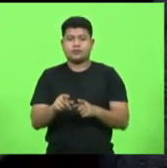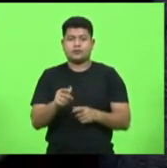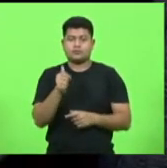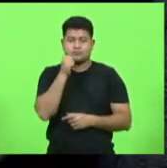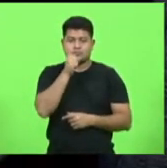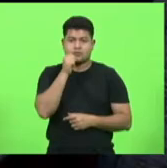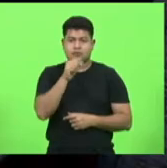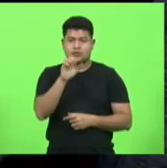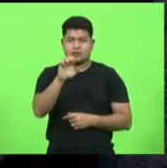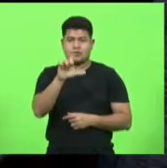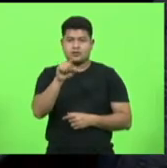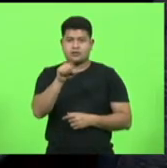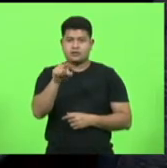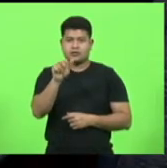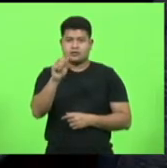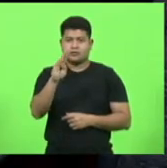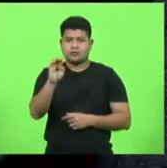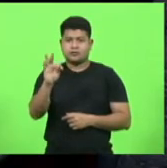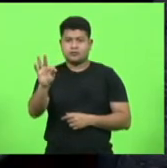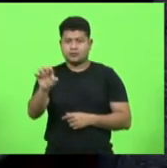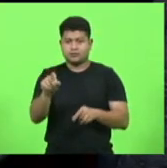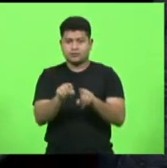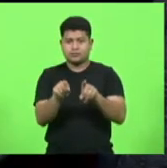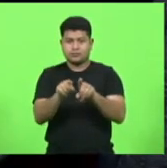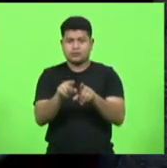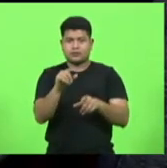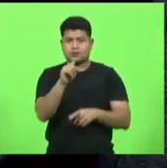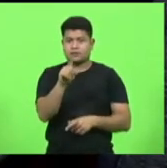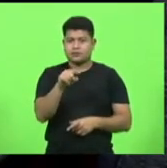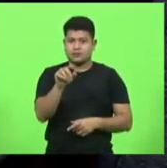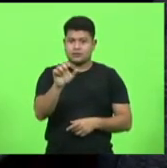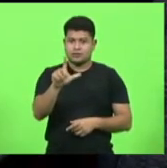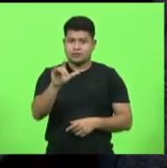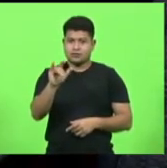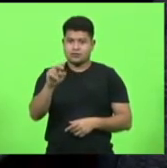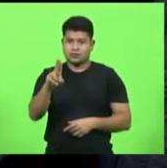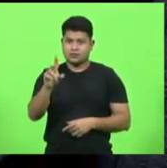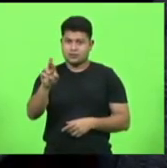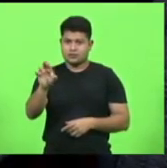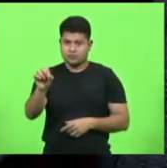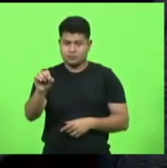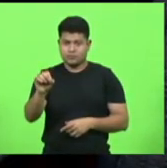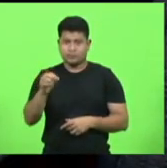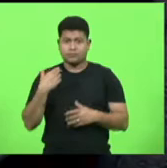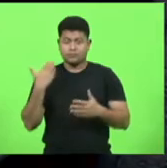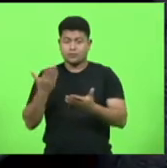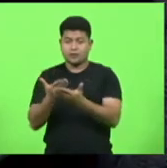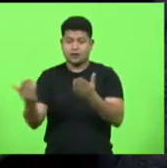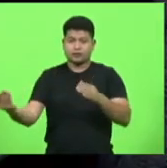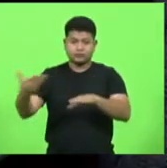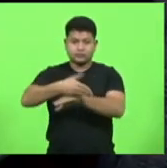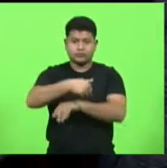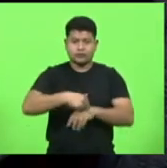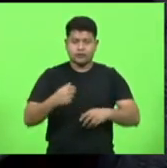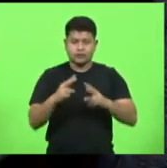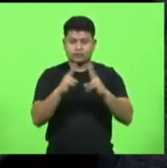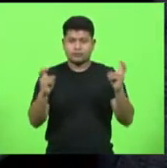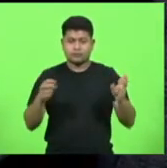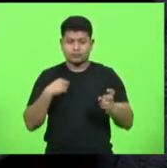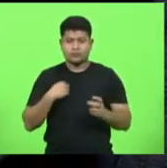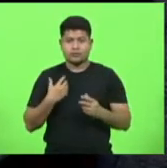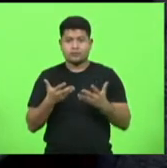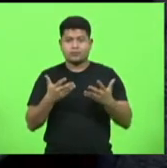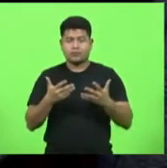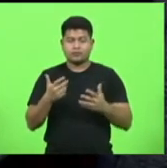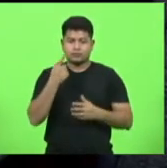Veneza, e do vereador Zelindro, que estão aqui em Florianópolis tratando de assuntos aí de interesse do município. E